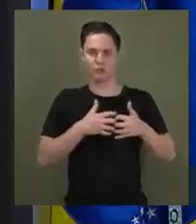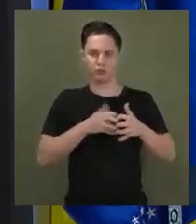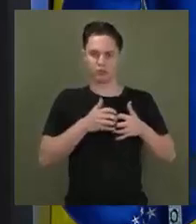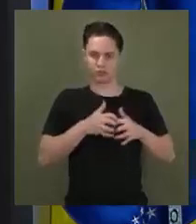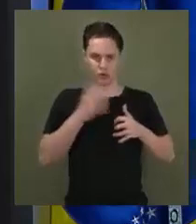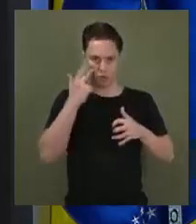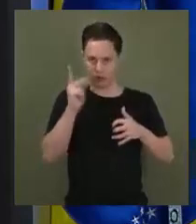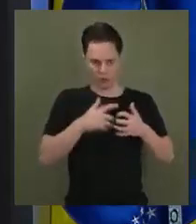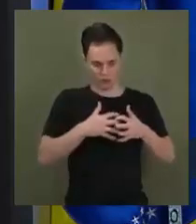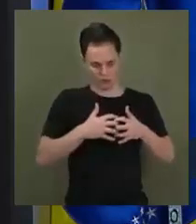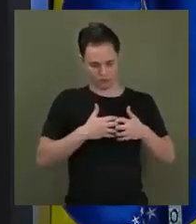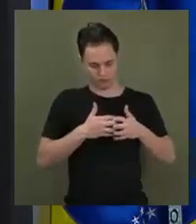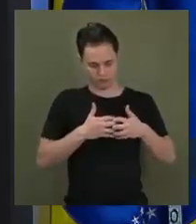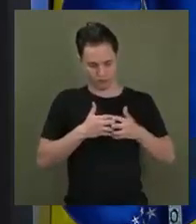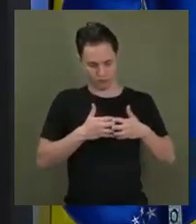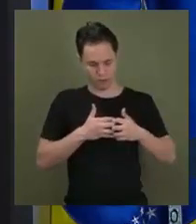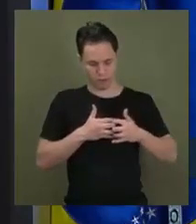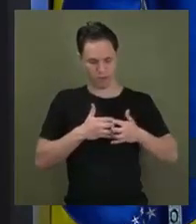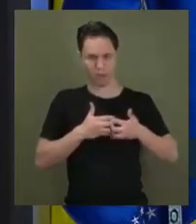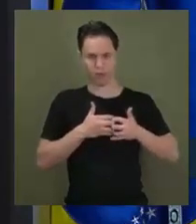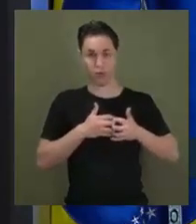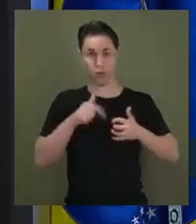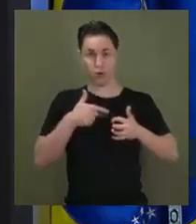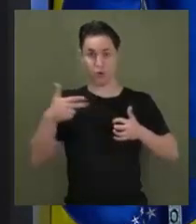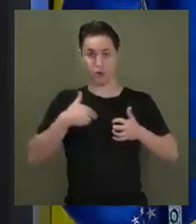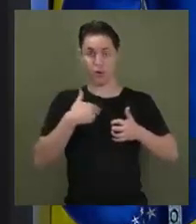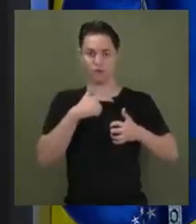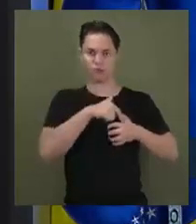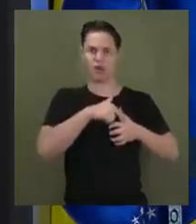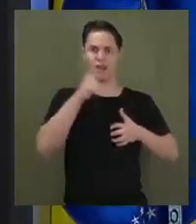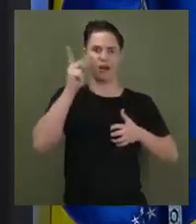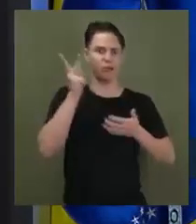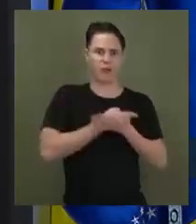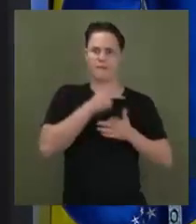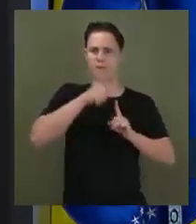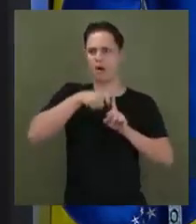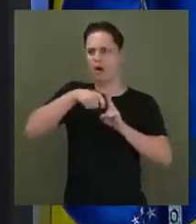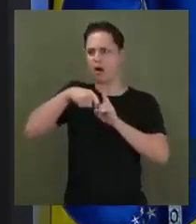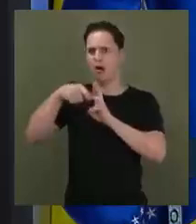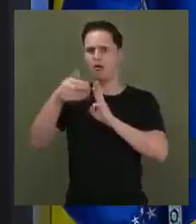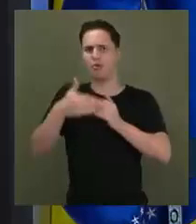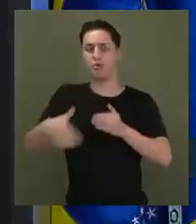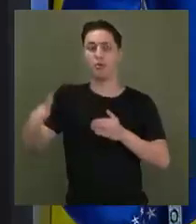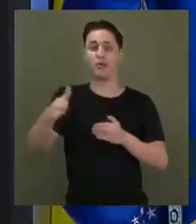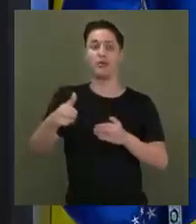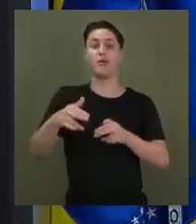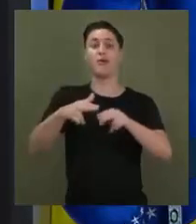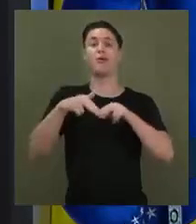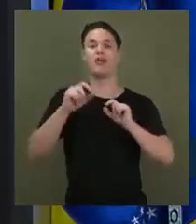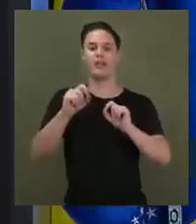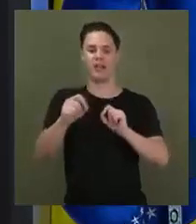A persistência, outro estudo mostrando persistência da proteína spike no músculo cardíaco por vários meses, resposta